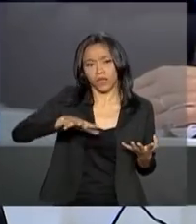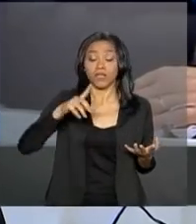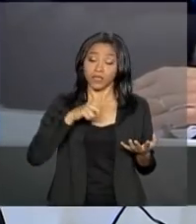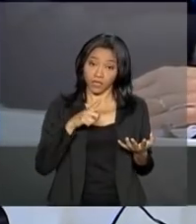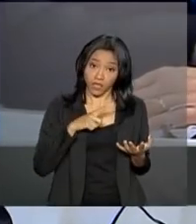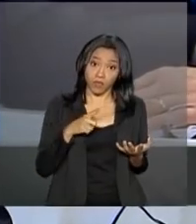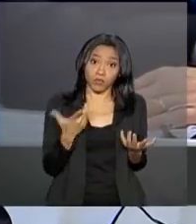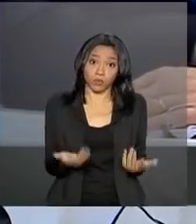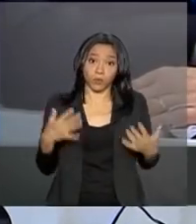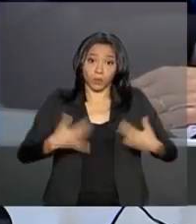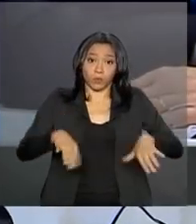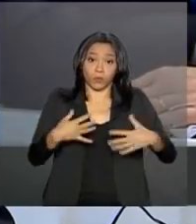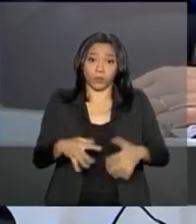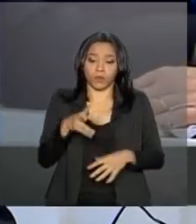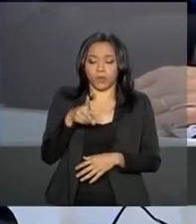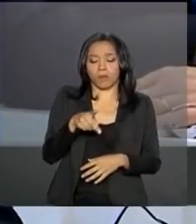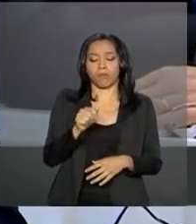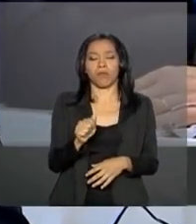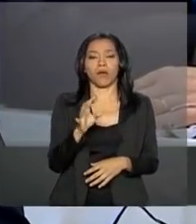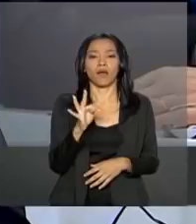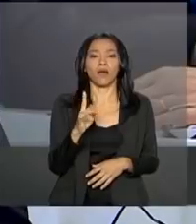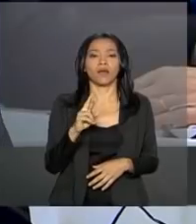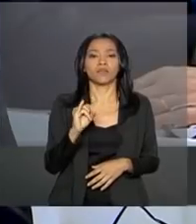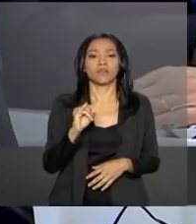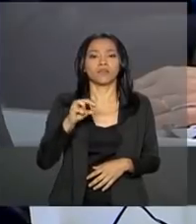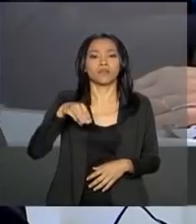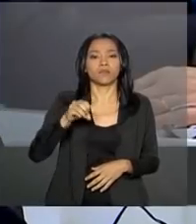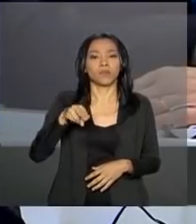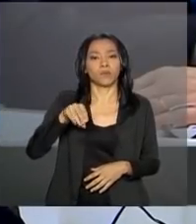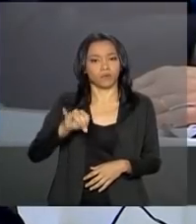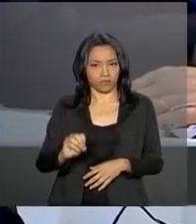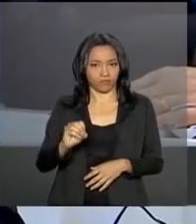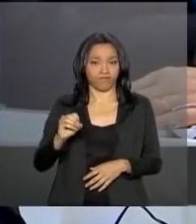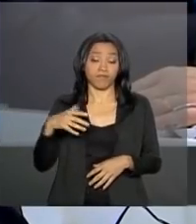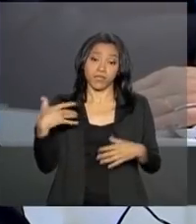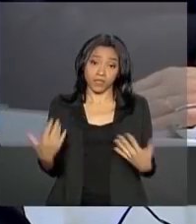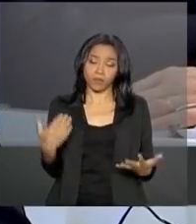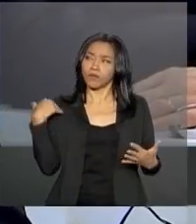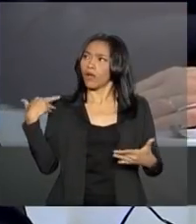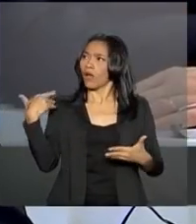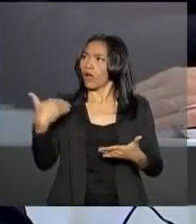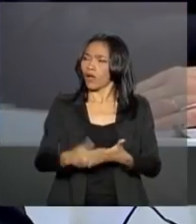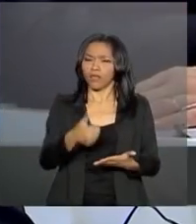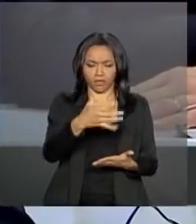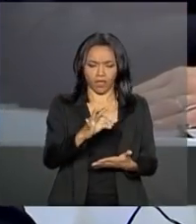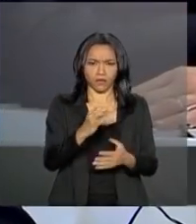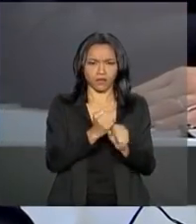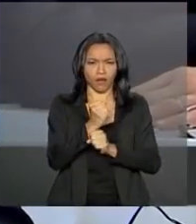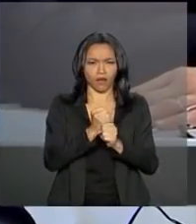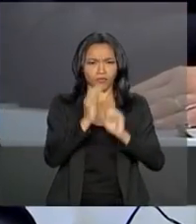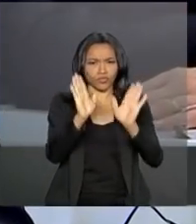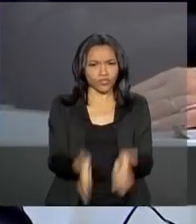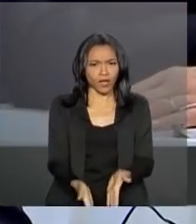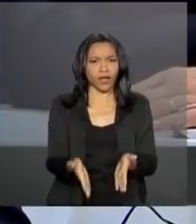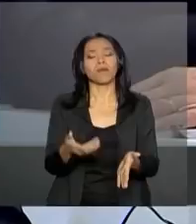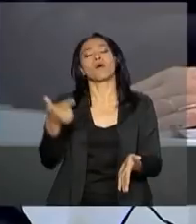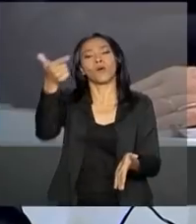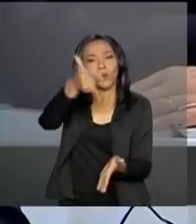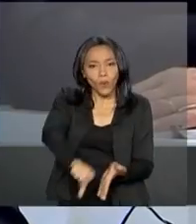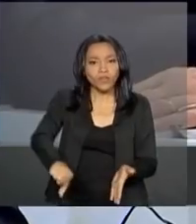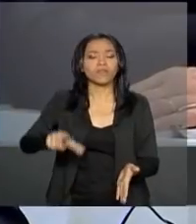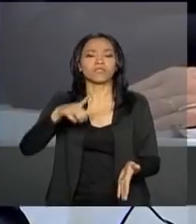património a celebrar ea cultivar porém passados dez anos aquela crise econômica enfrentamos mais uma